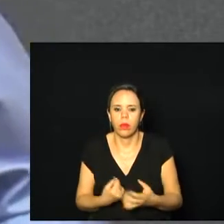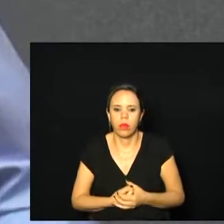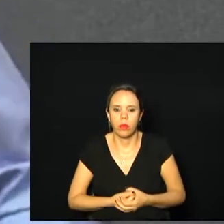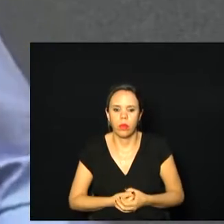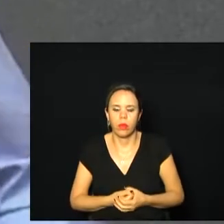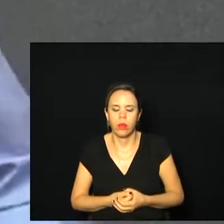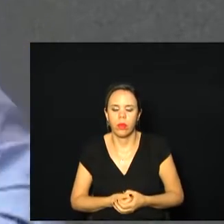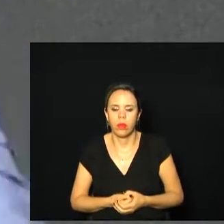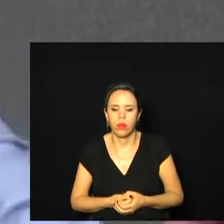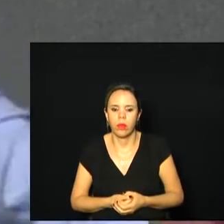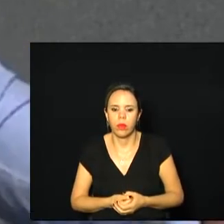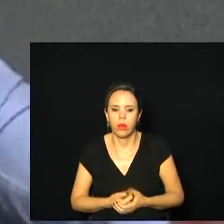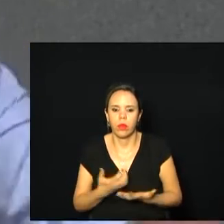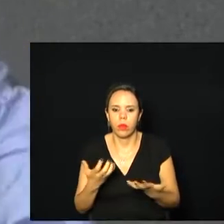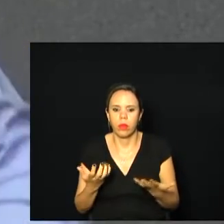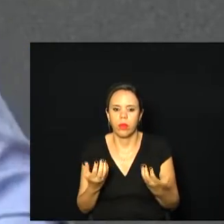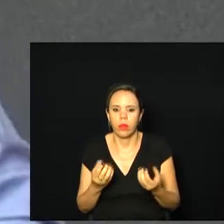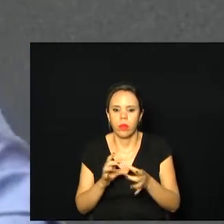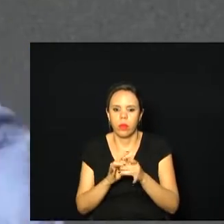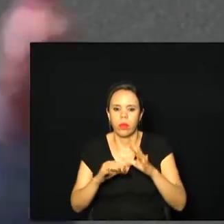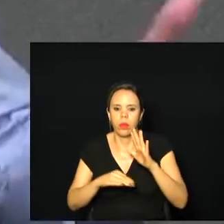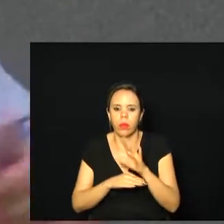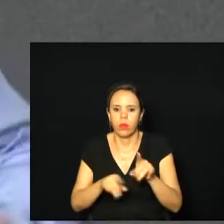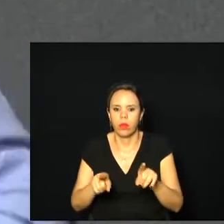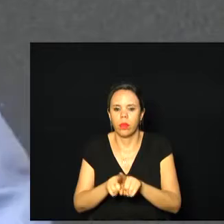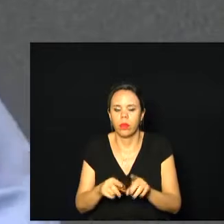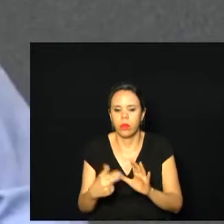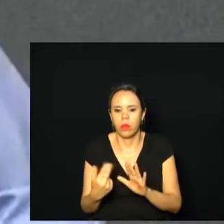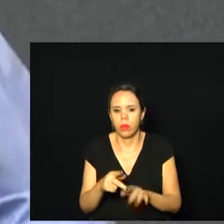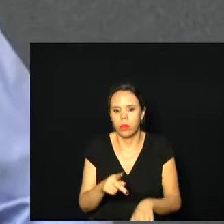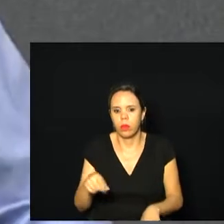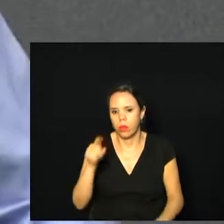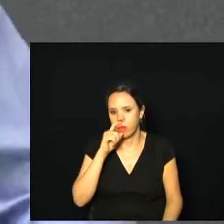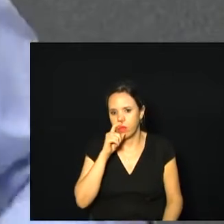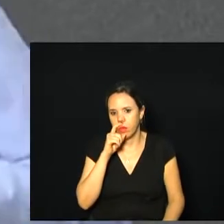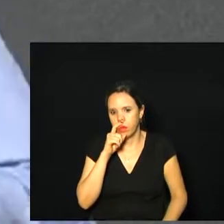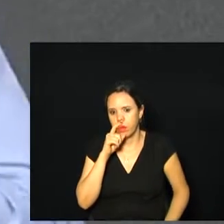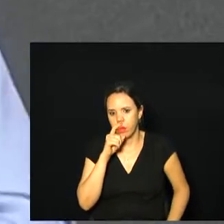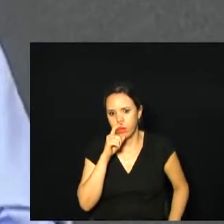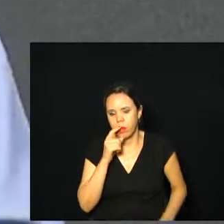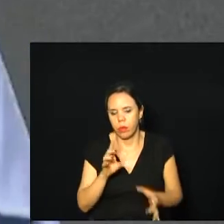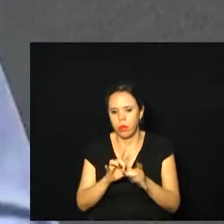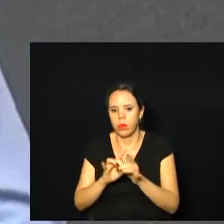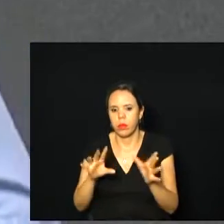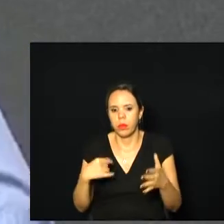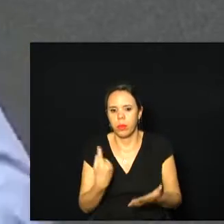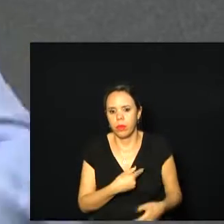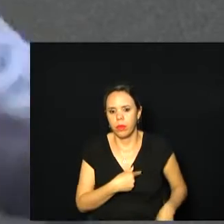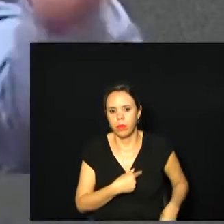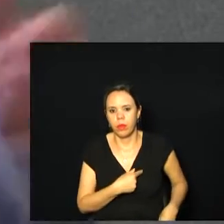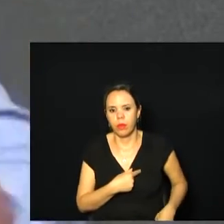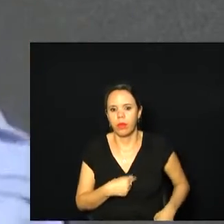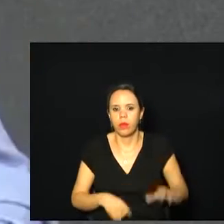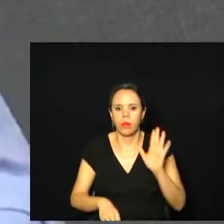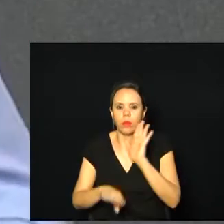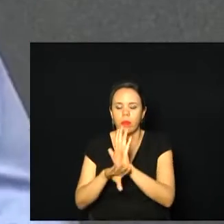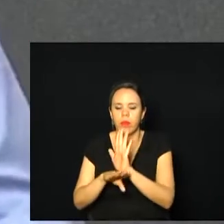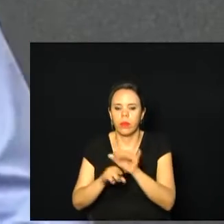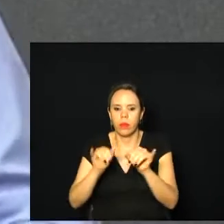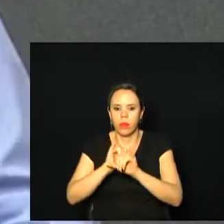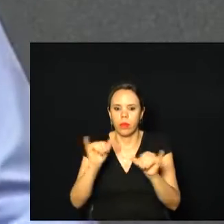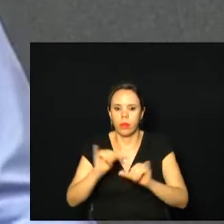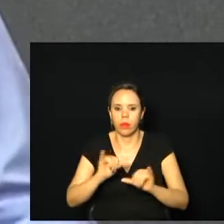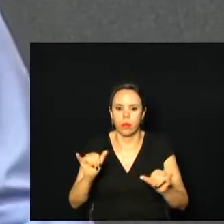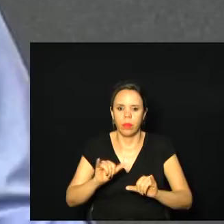Viário da cidade, eu quero colocar a Câmara também, em nome do presidente Zé Carlos, à disposição para ajudar a